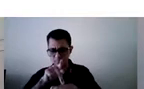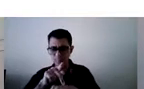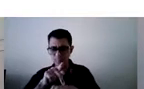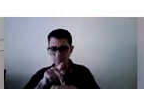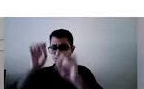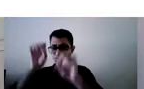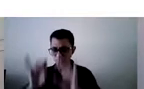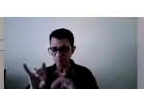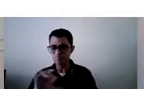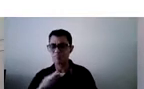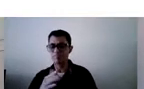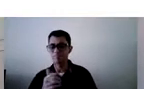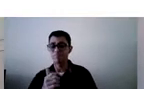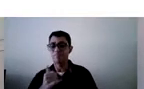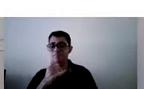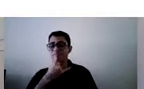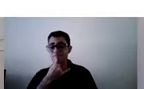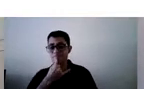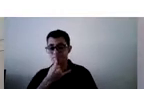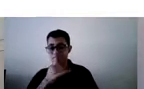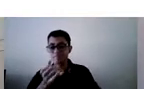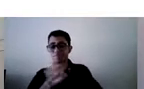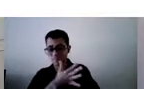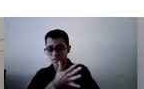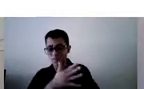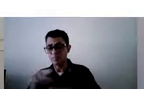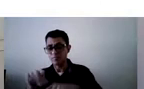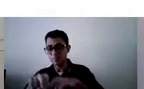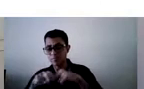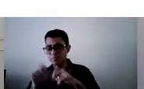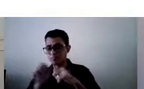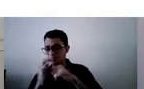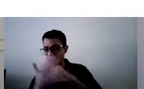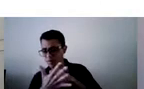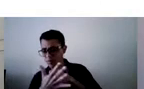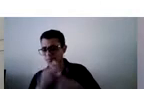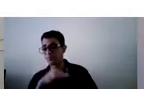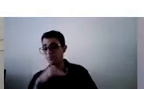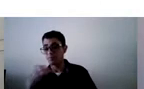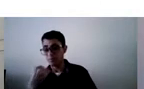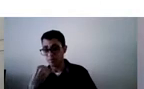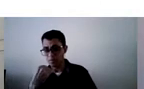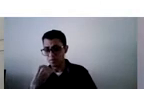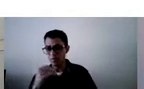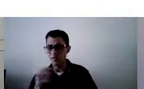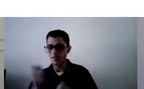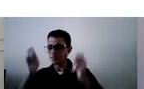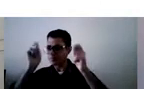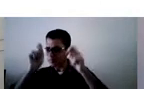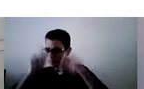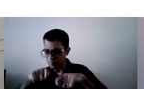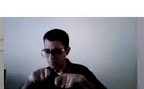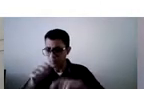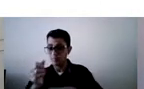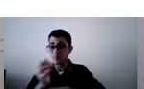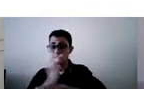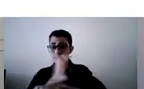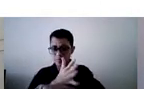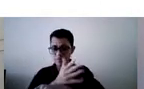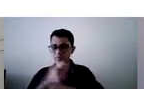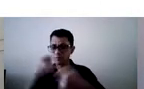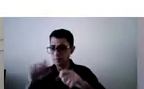nos deixou muito abalados a perca desses professores. Então, as competências socioemocionais